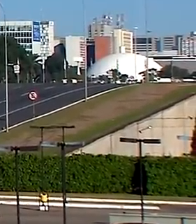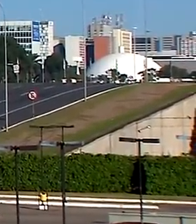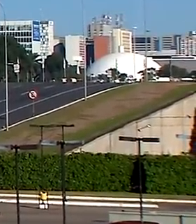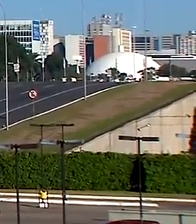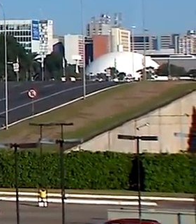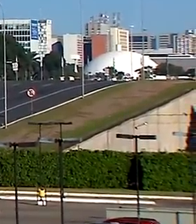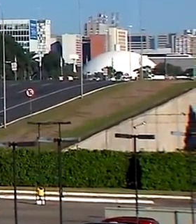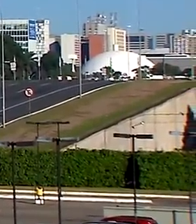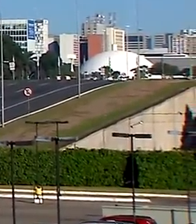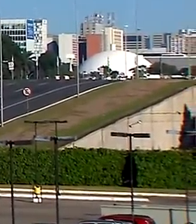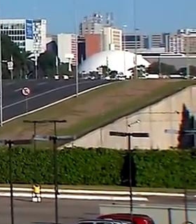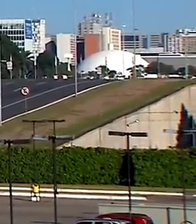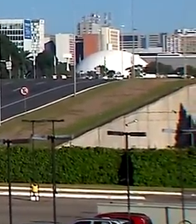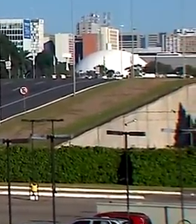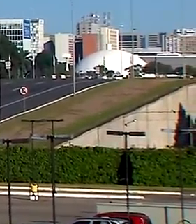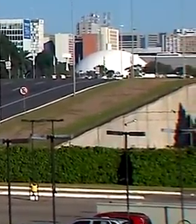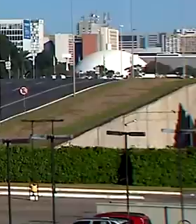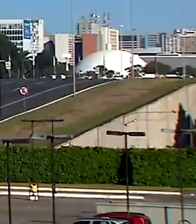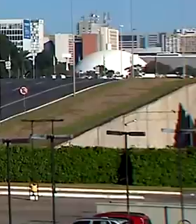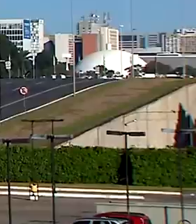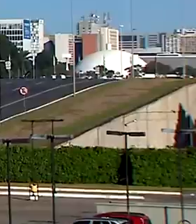Tchau, tchau.